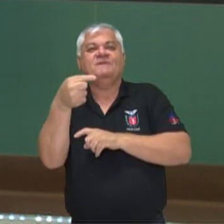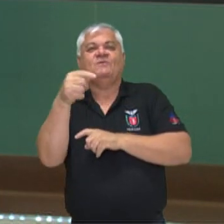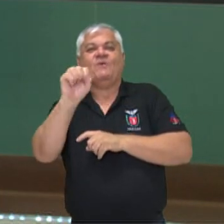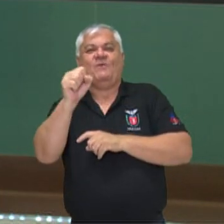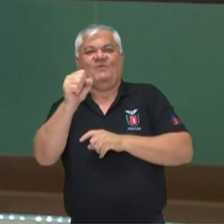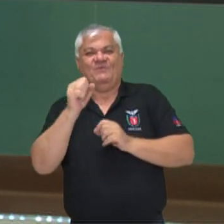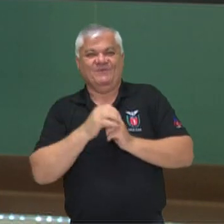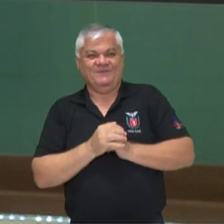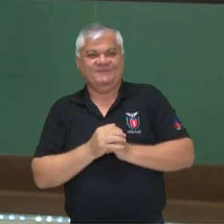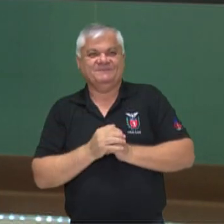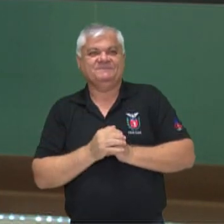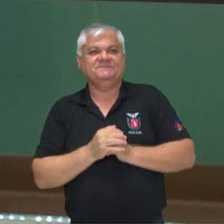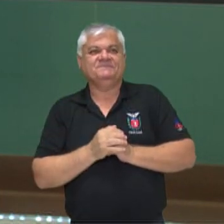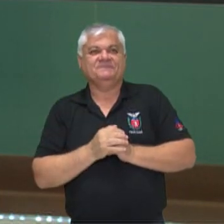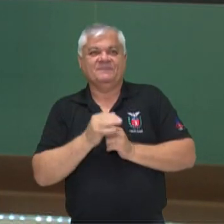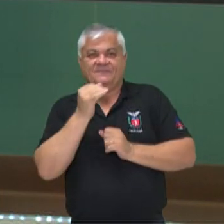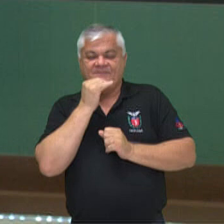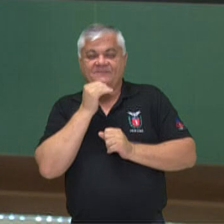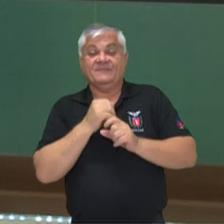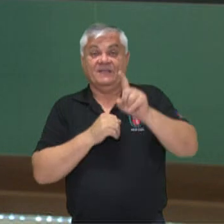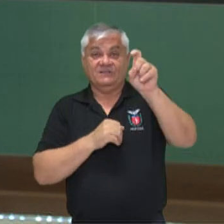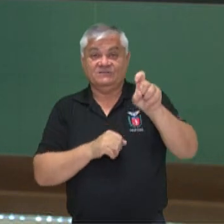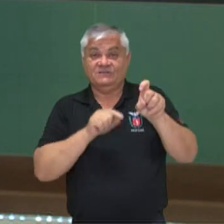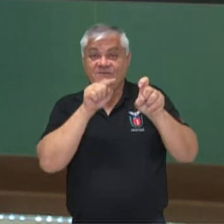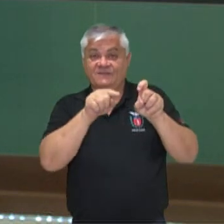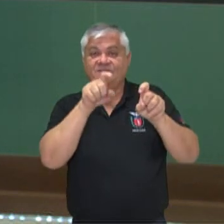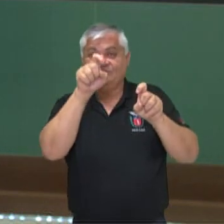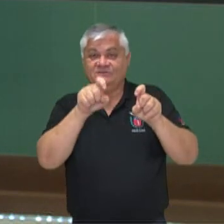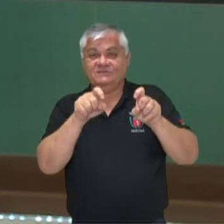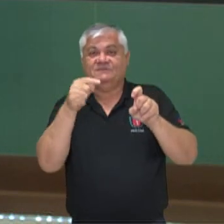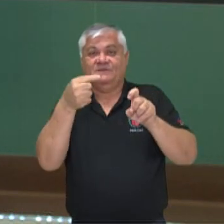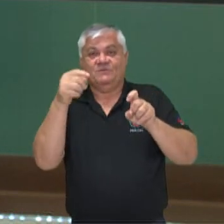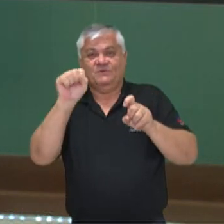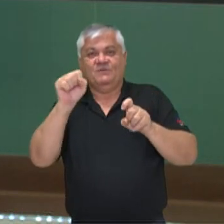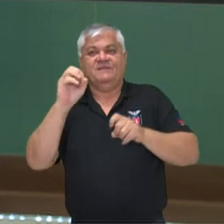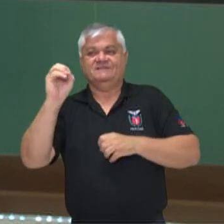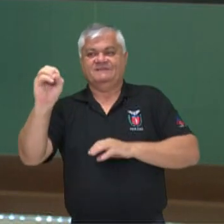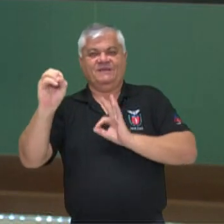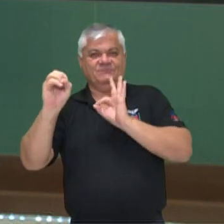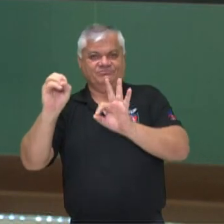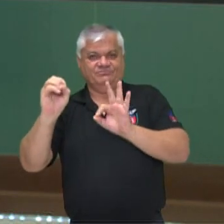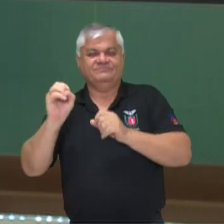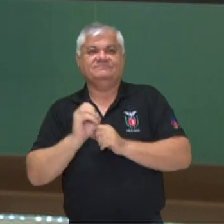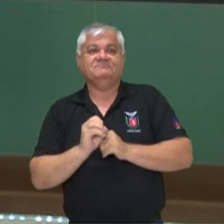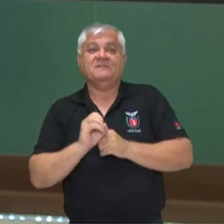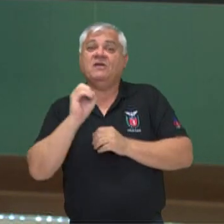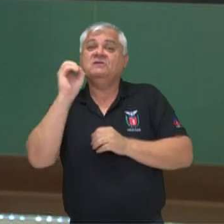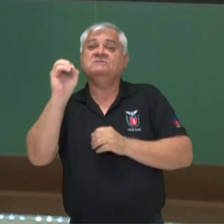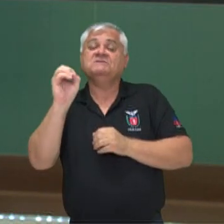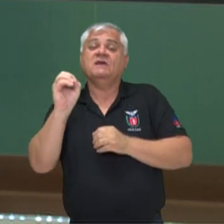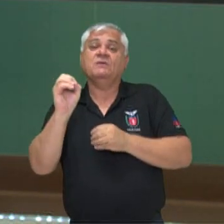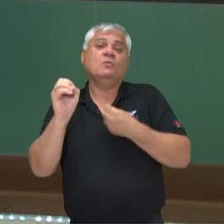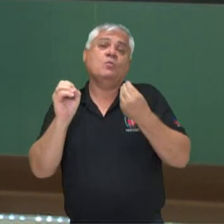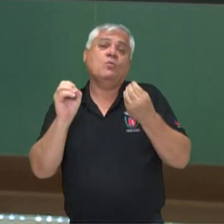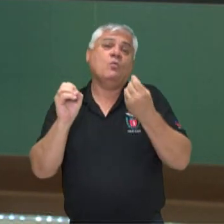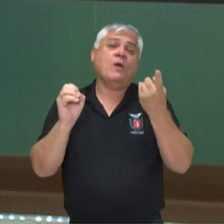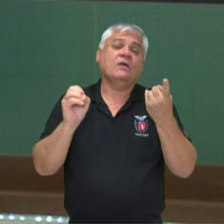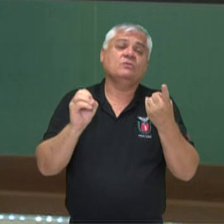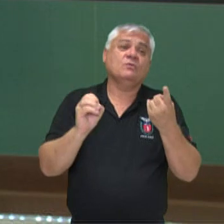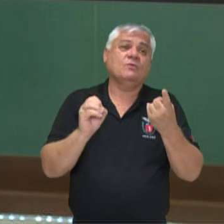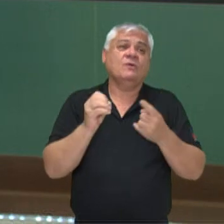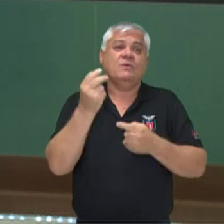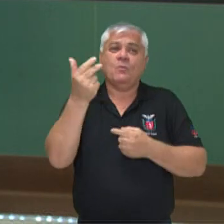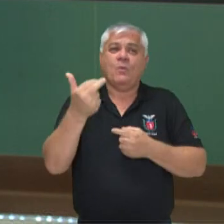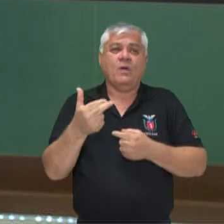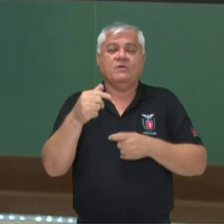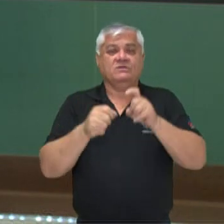da segunda, tá bom? Então, vai ficar x vezes x menos 8 igual a zero. Um produto que é zero, uma parcela ou a outra igual a